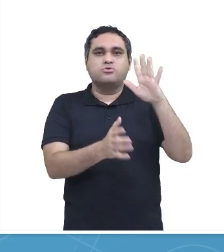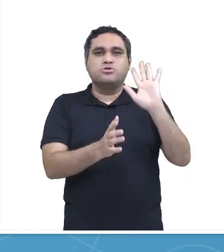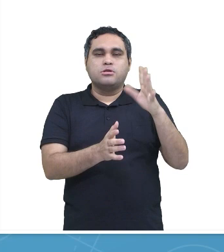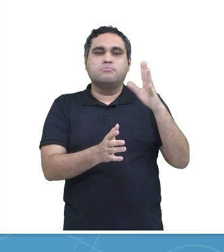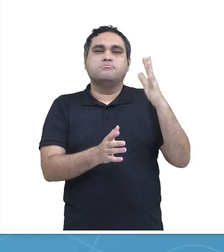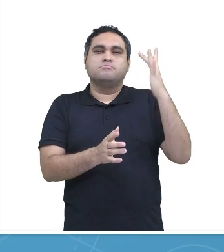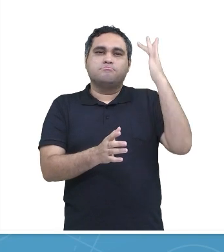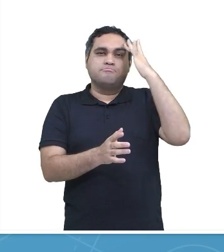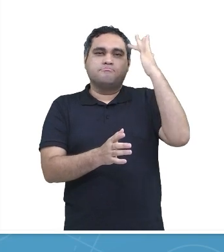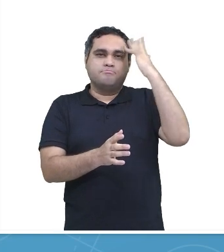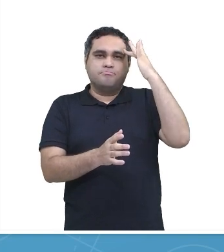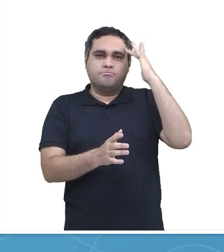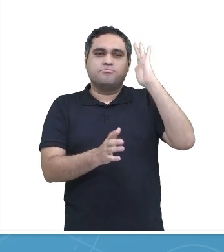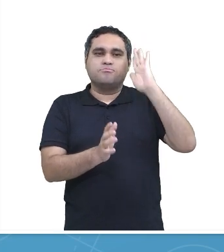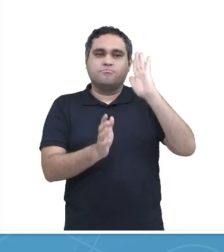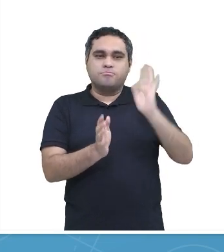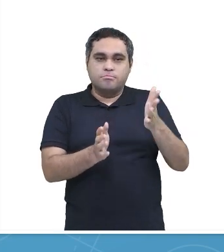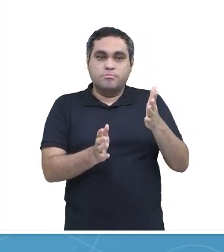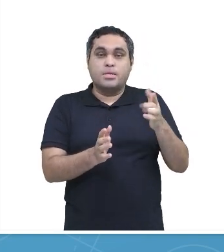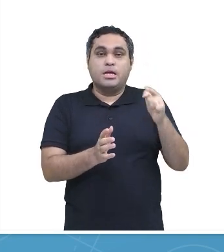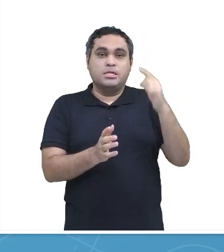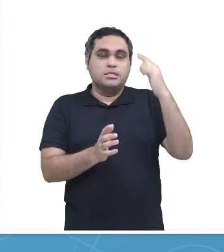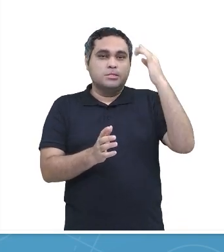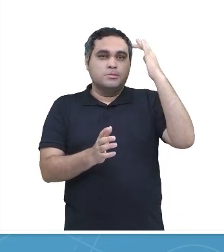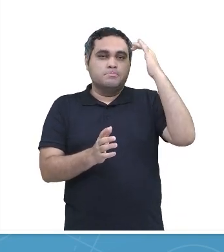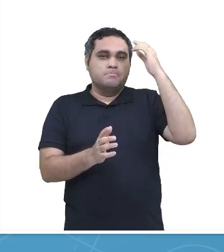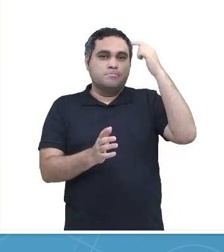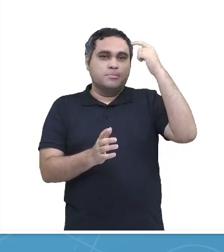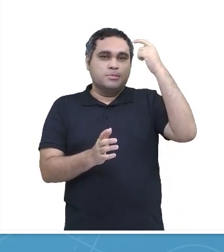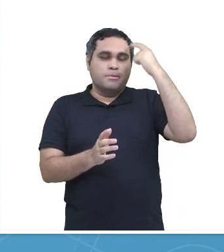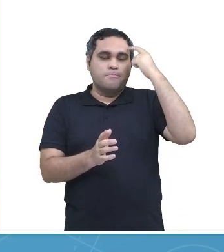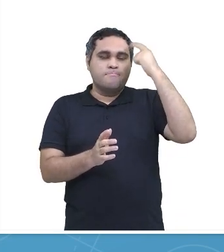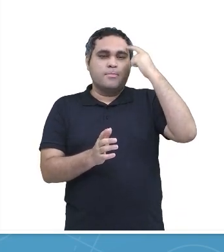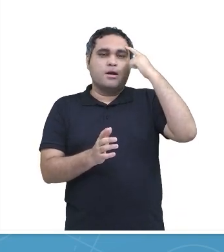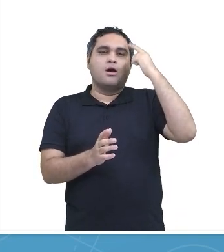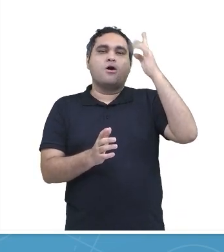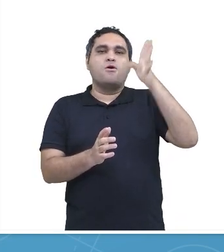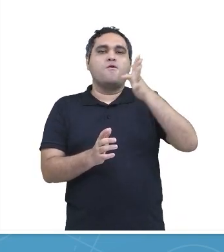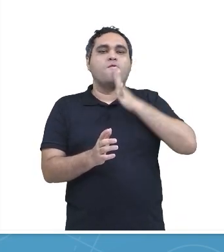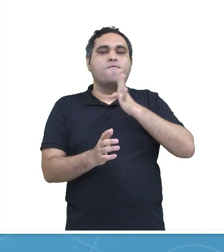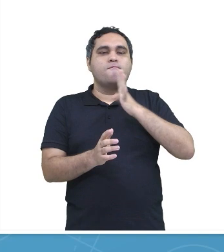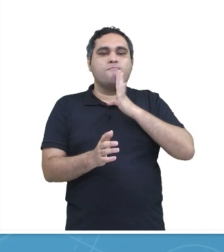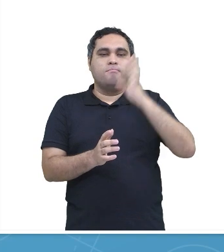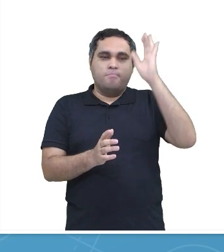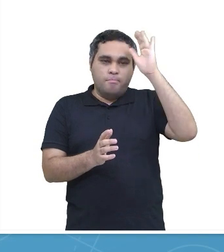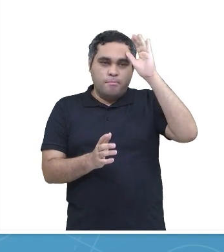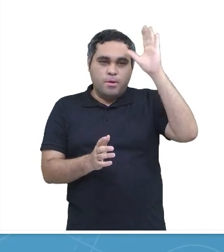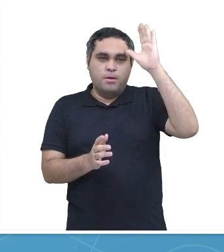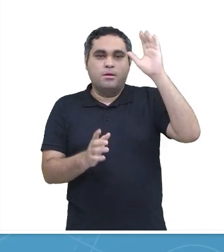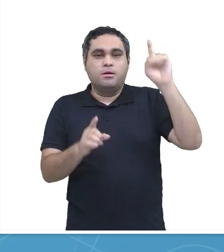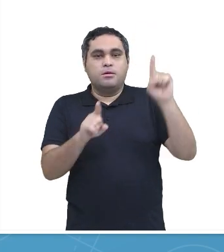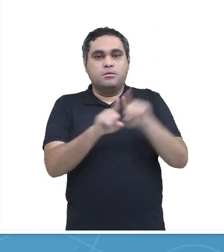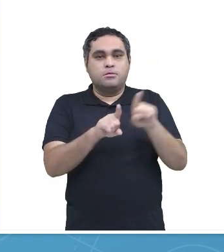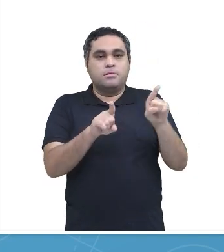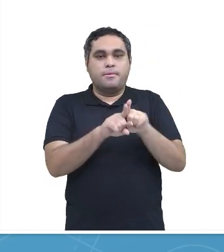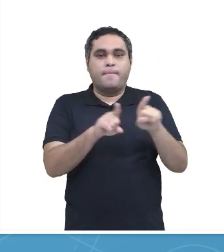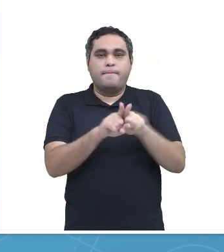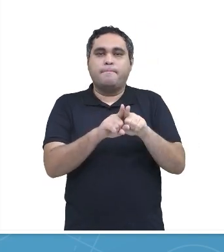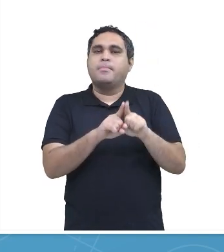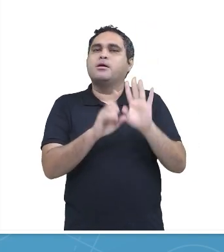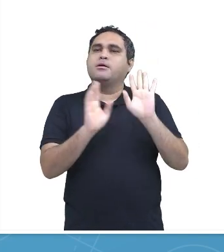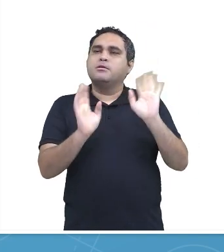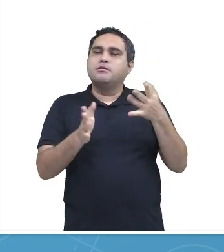desse período todo. Tem também uma relação com o outro e o mundo estabilizadas por completo, sendo